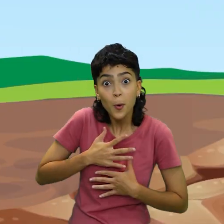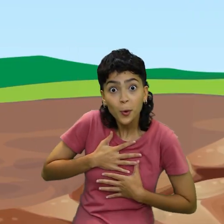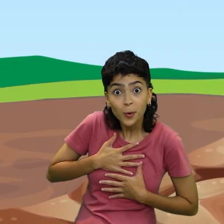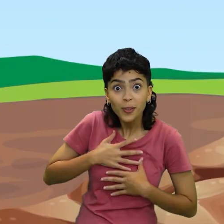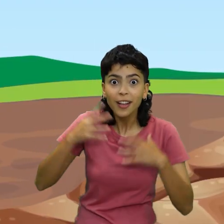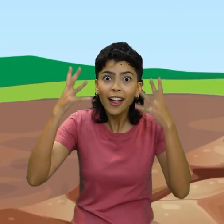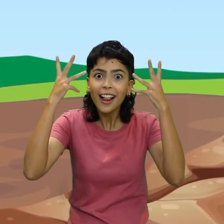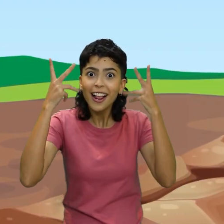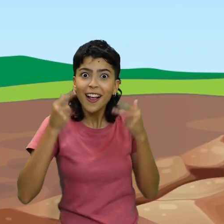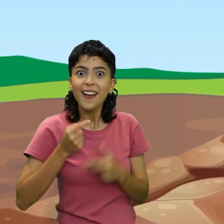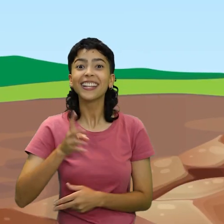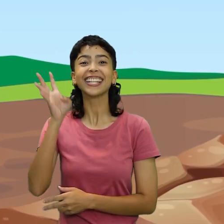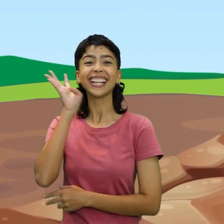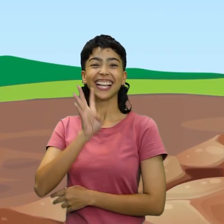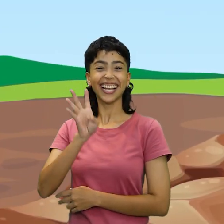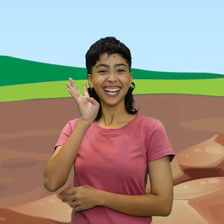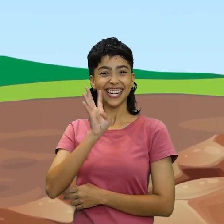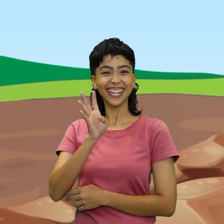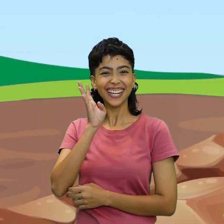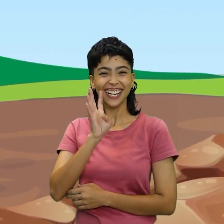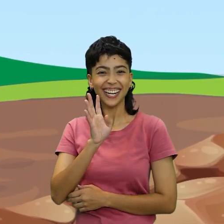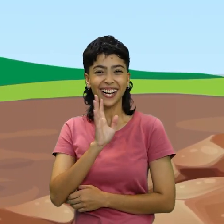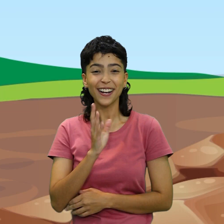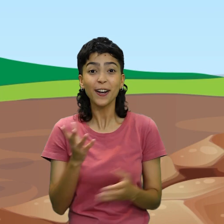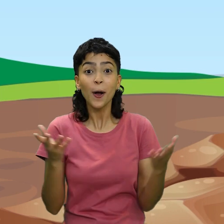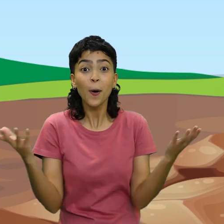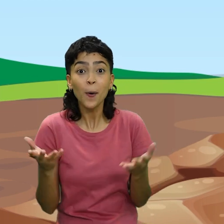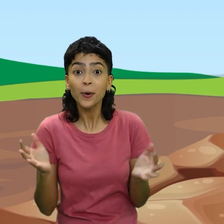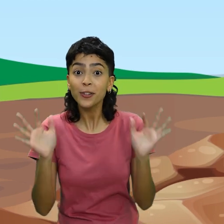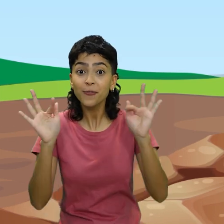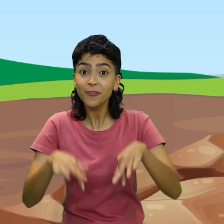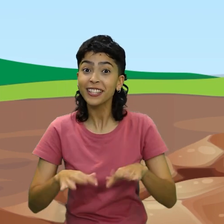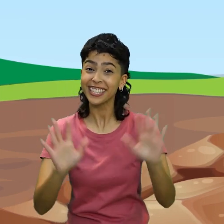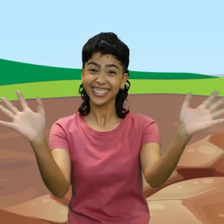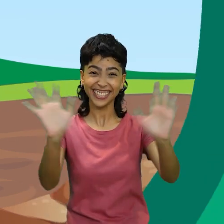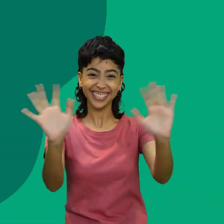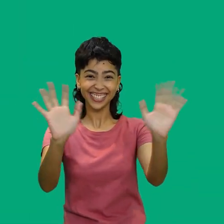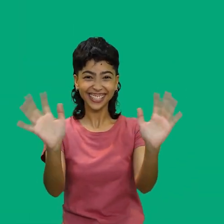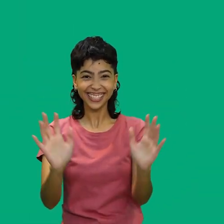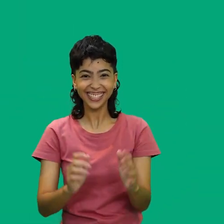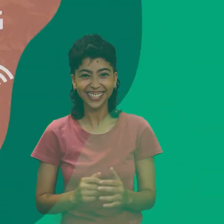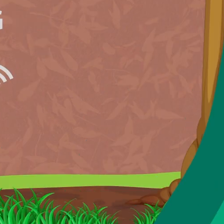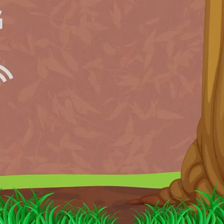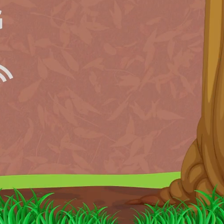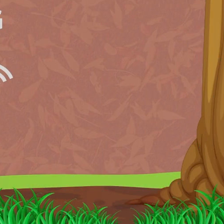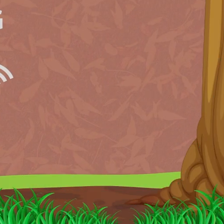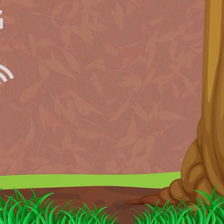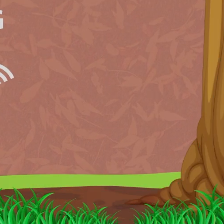Você gostou do leão? Legal, né? Por hoje é isso. Tchau!